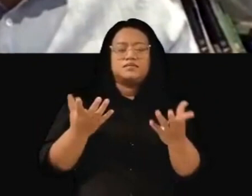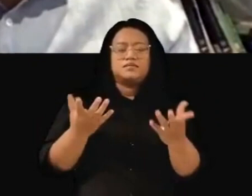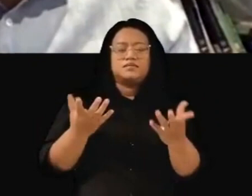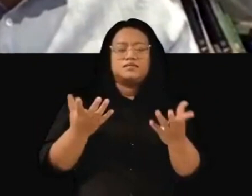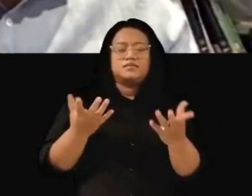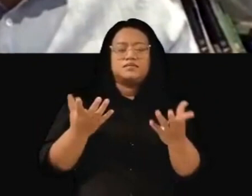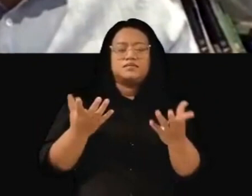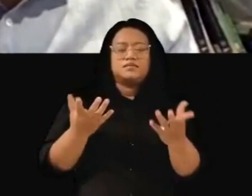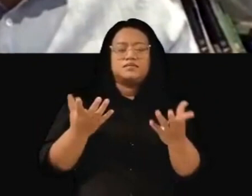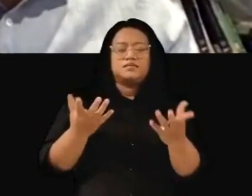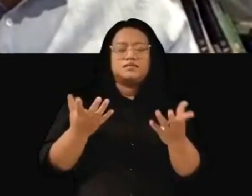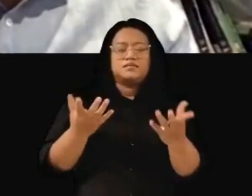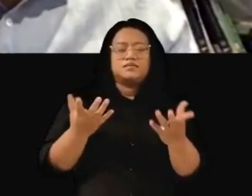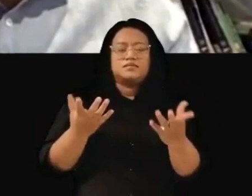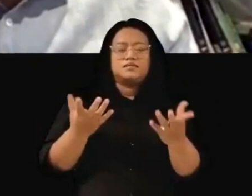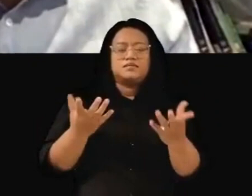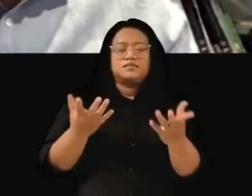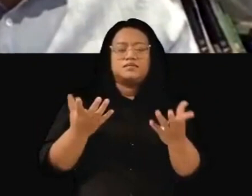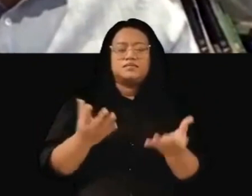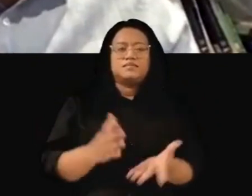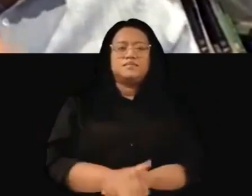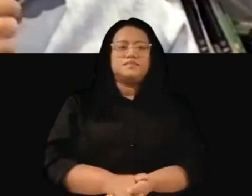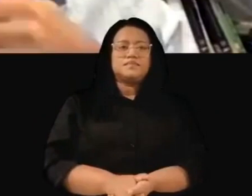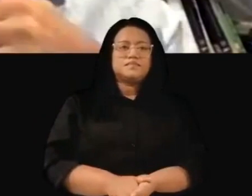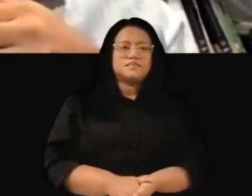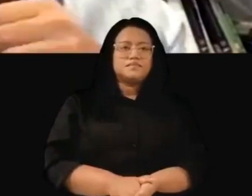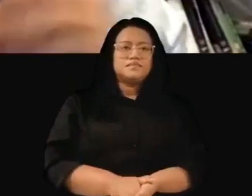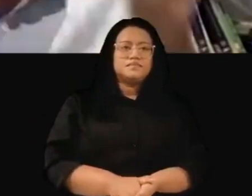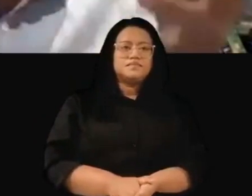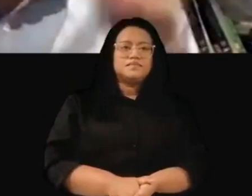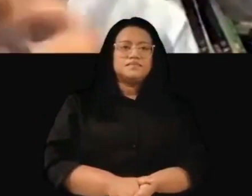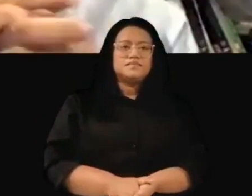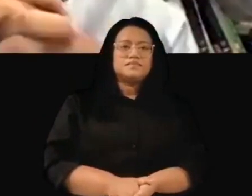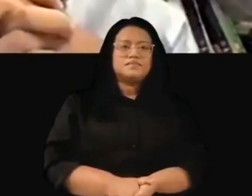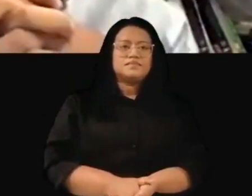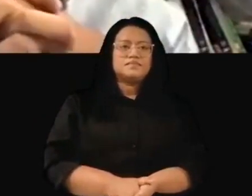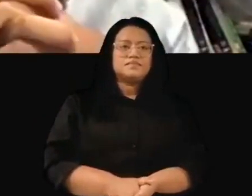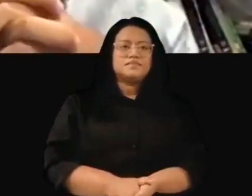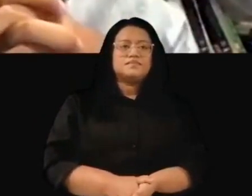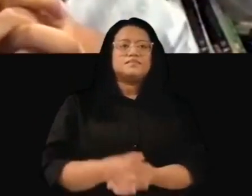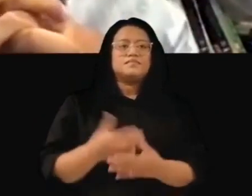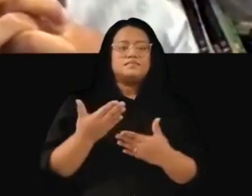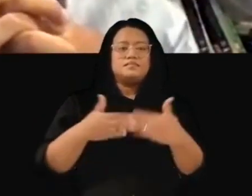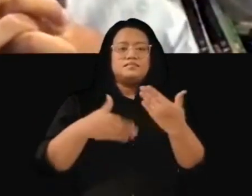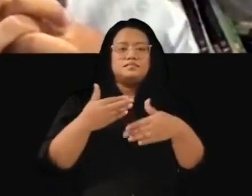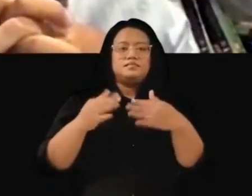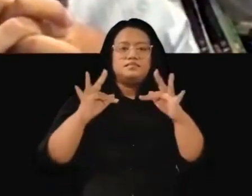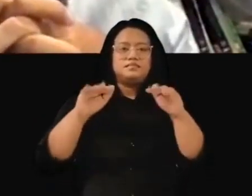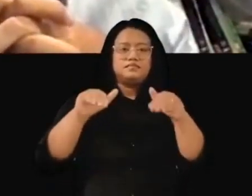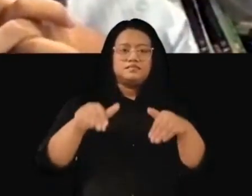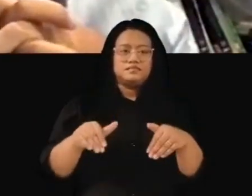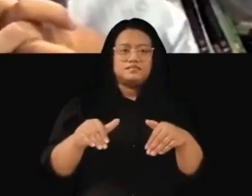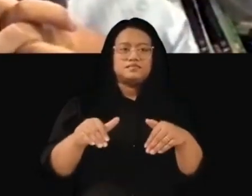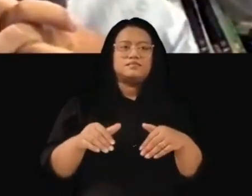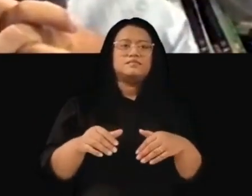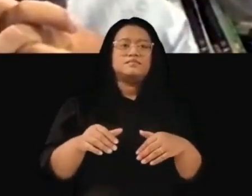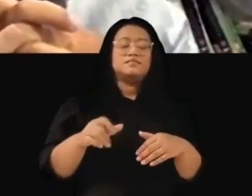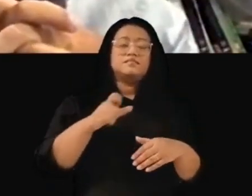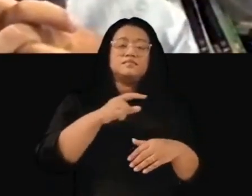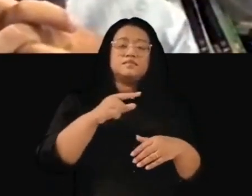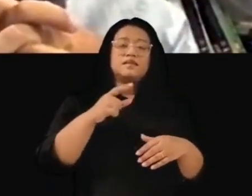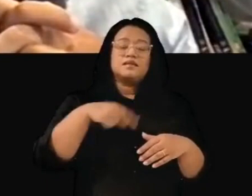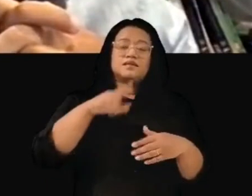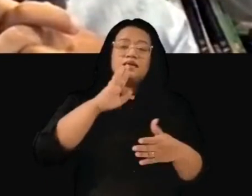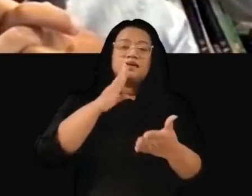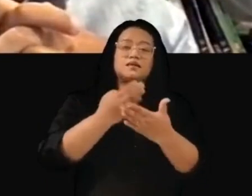de Desenvolvimento Sustentável, ODS. E aí, caminhando para o final, acredito que nós temos que